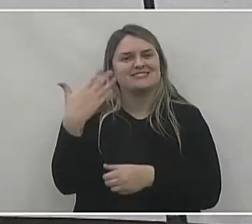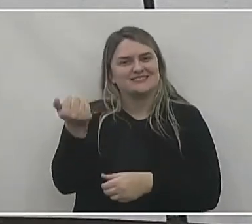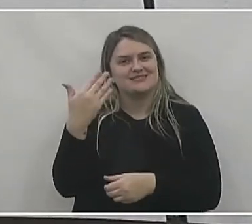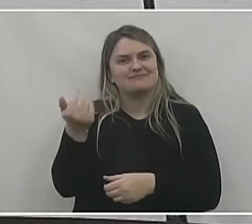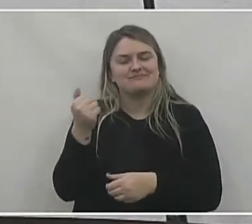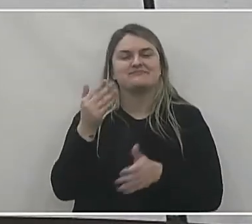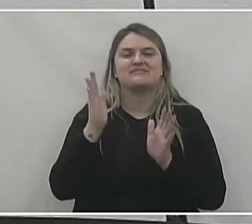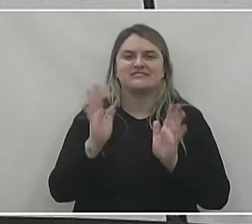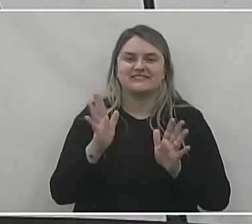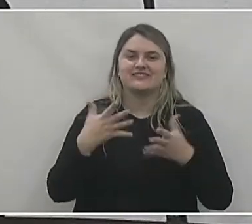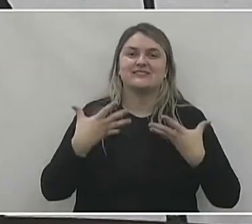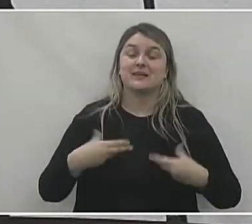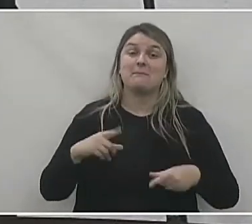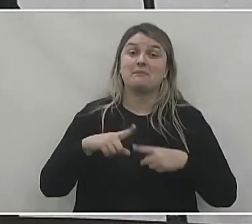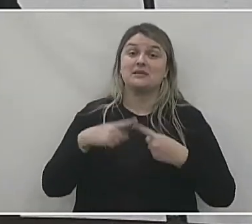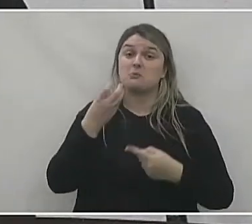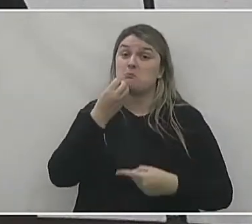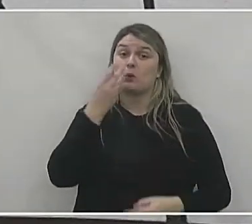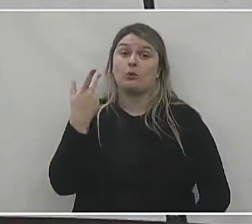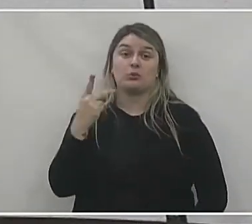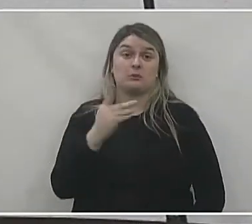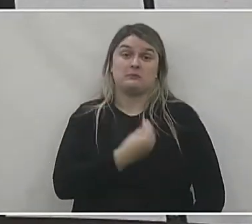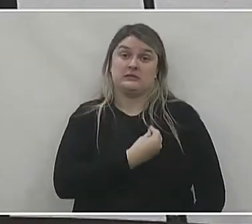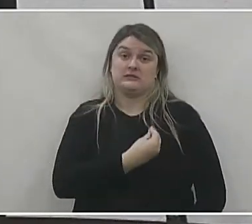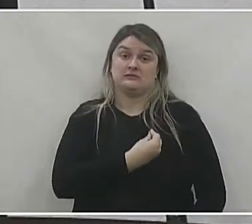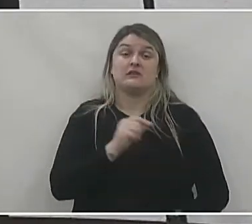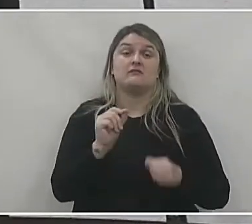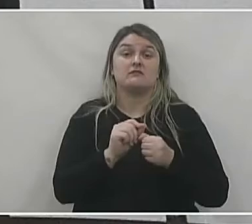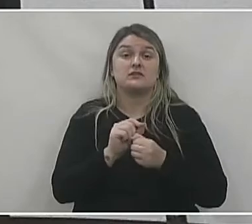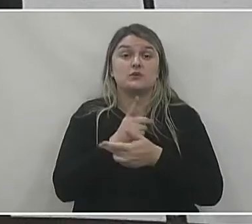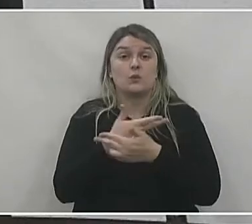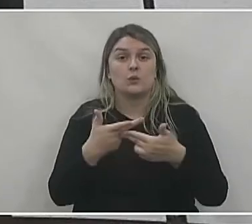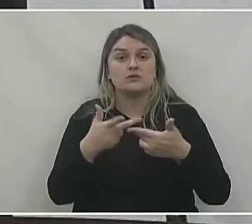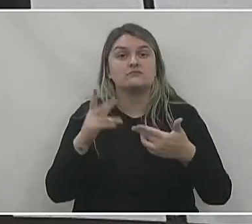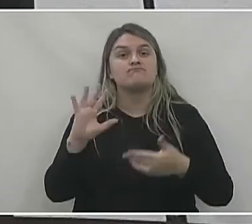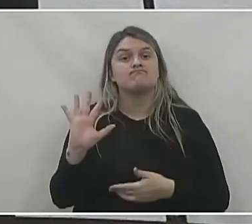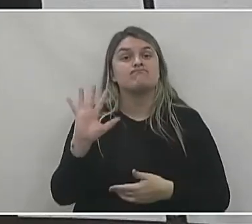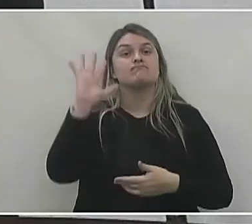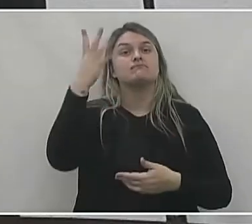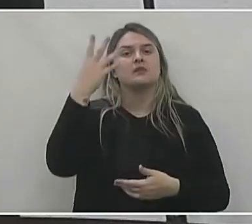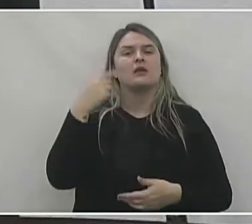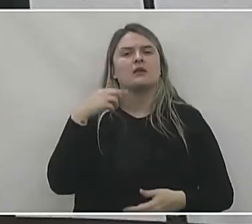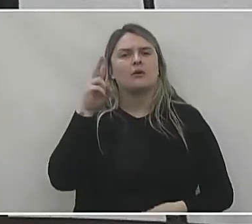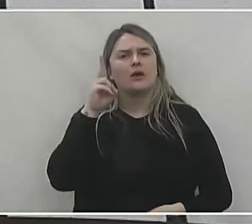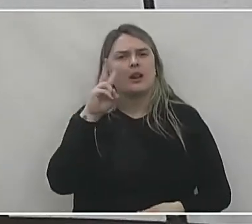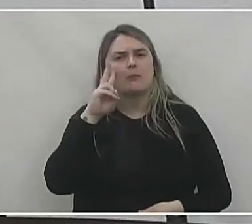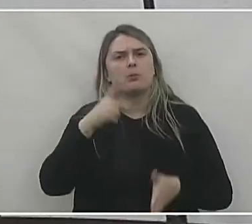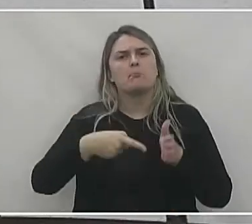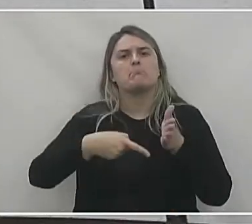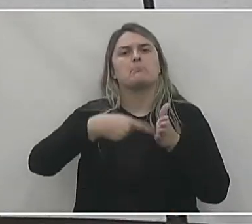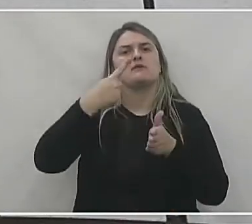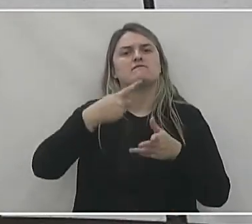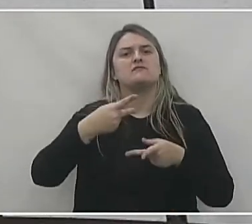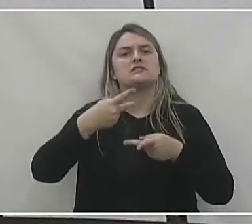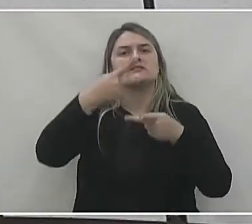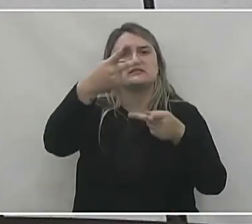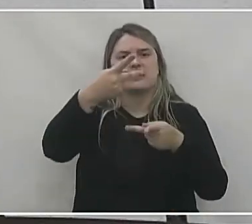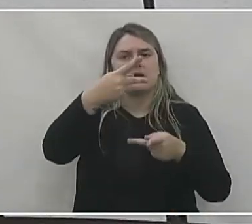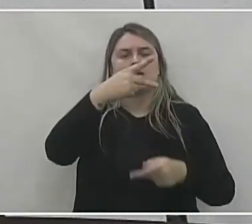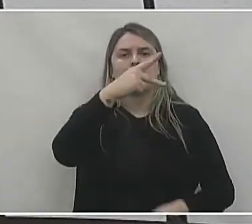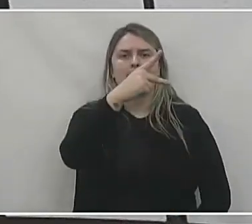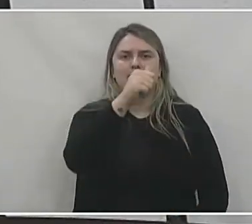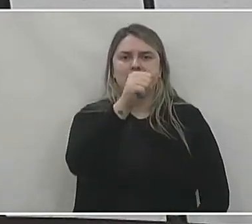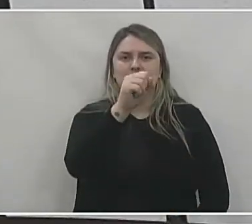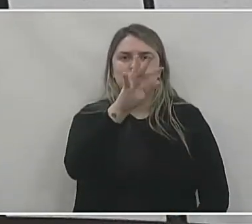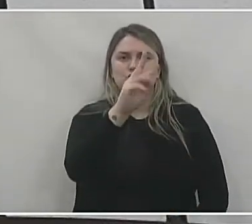estava, mas é boa a tua presença porque fez com que as coisas acontecessem. Me lembro, a primeira vez que eu fui visitar o Pastuchão,